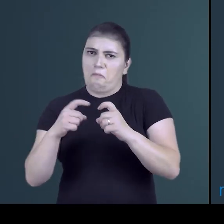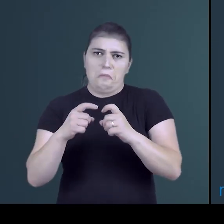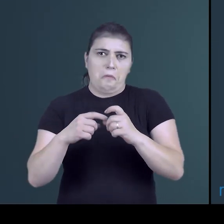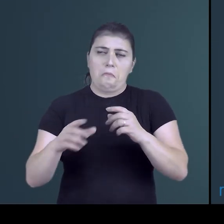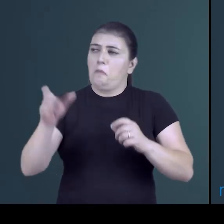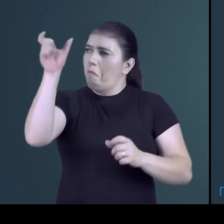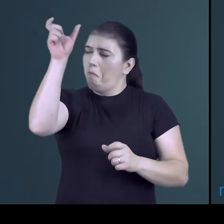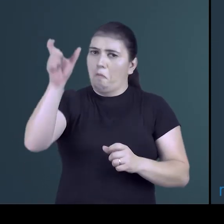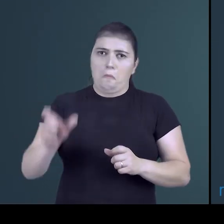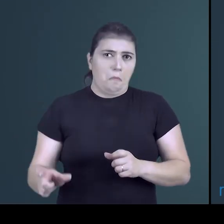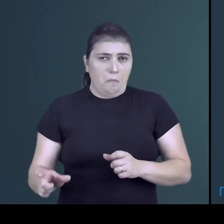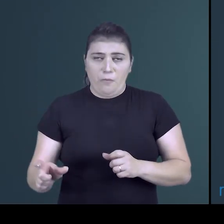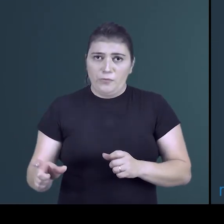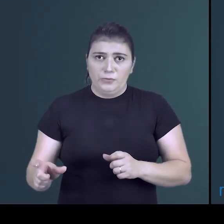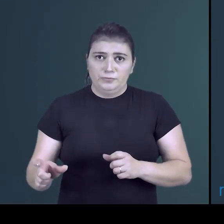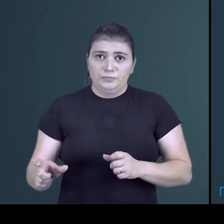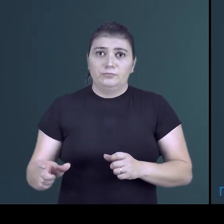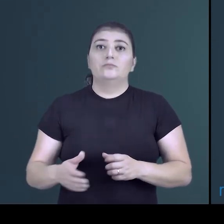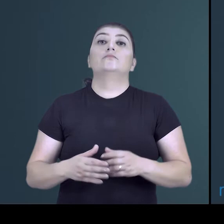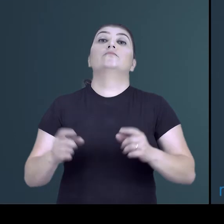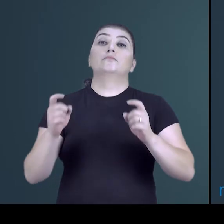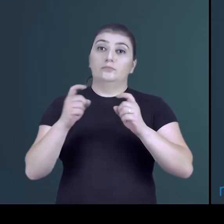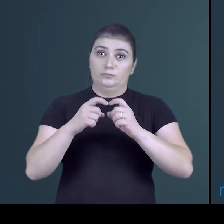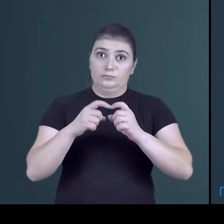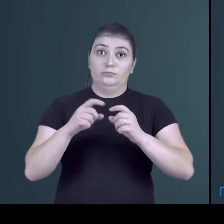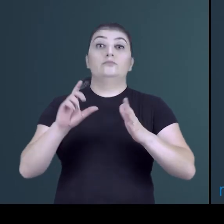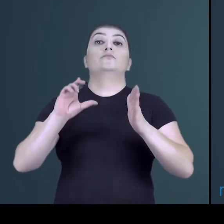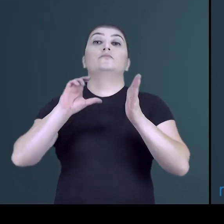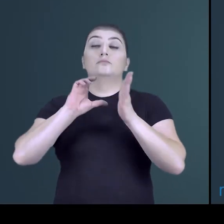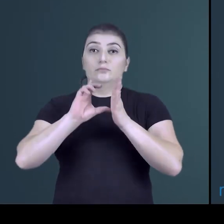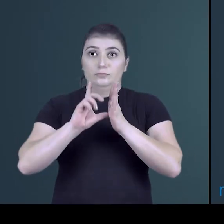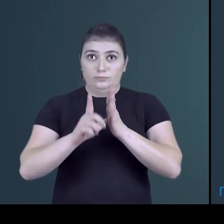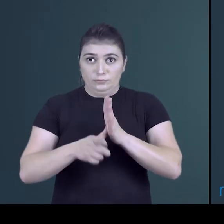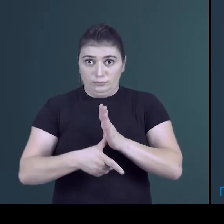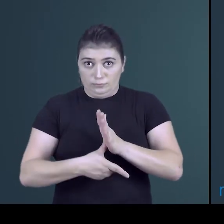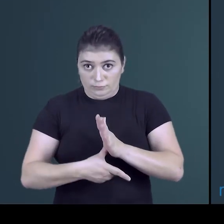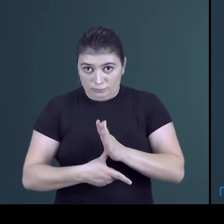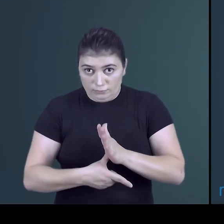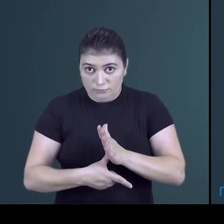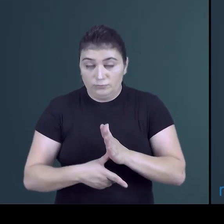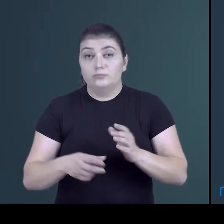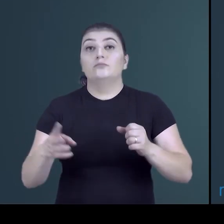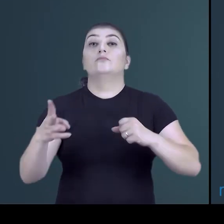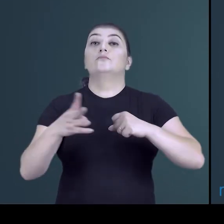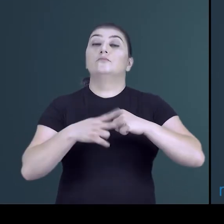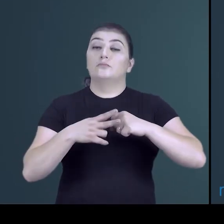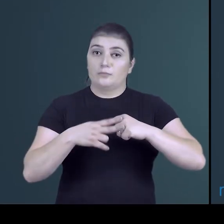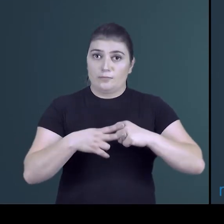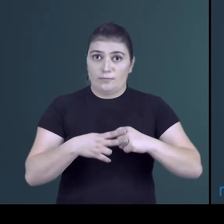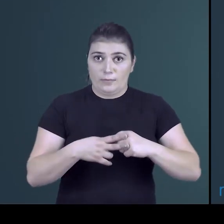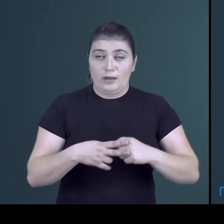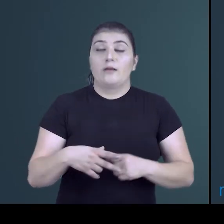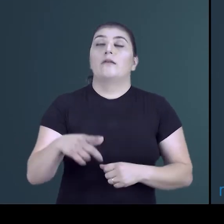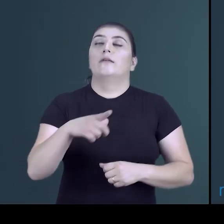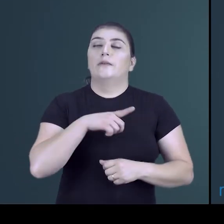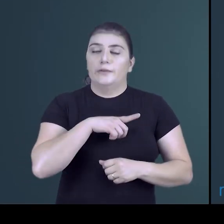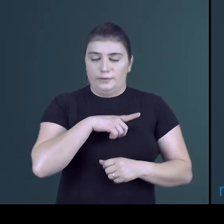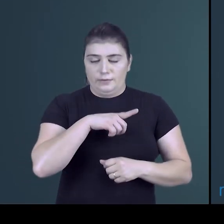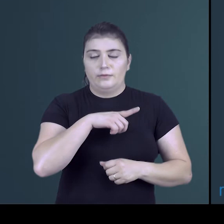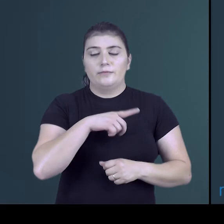que está ali. Concordância verbal com sujeito após o verbo posposto à estrutura verbal, temos